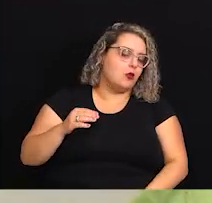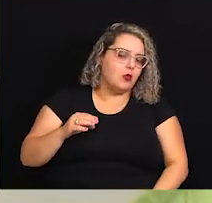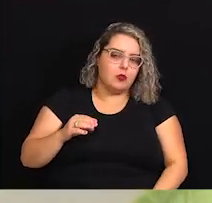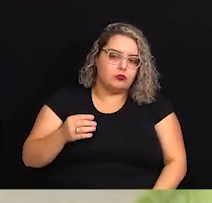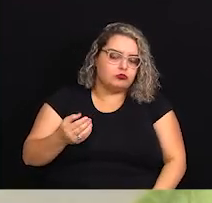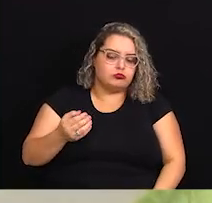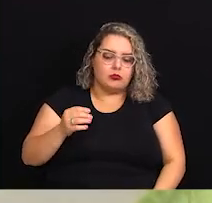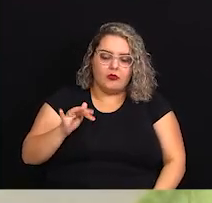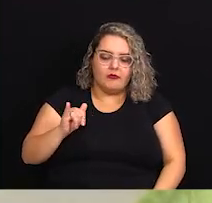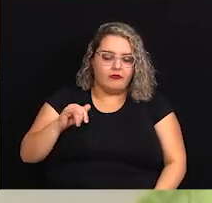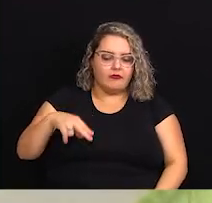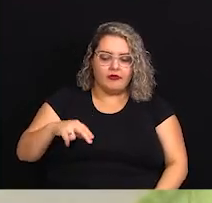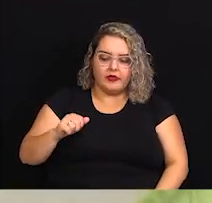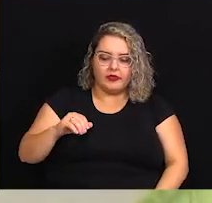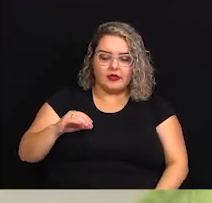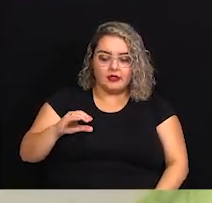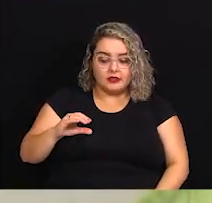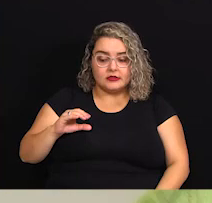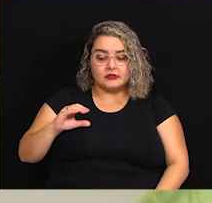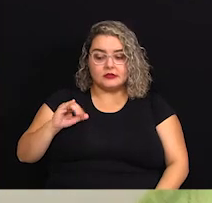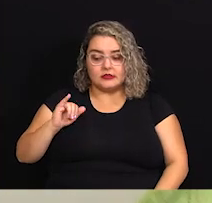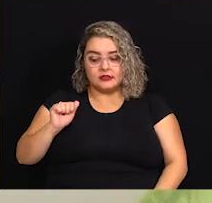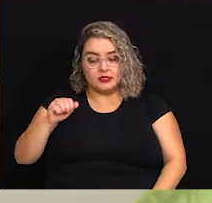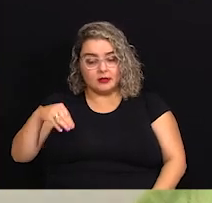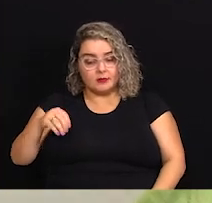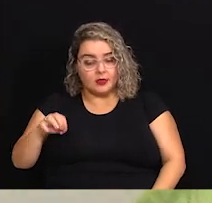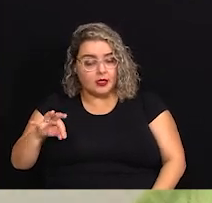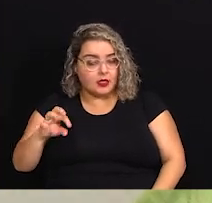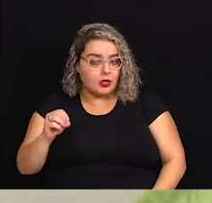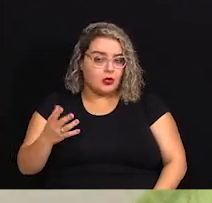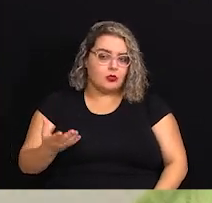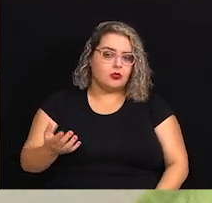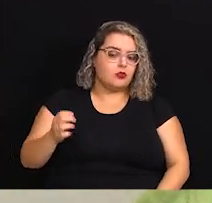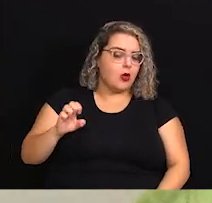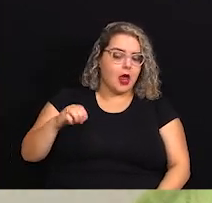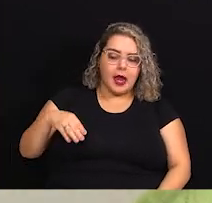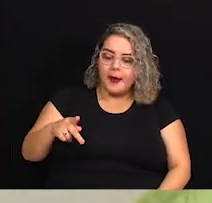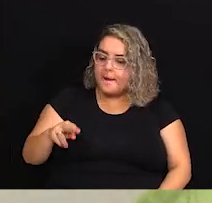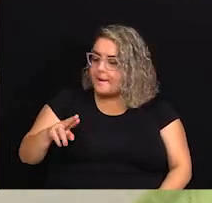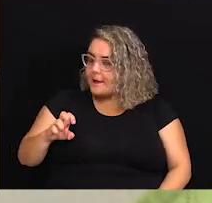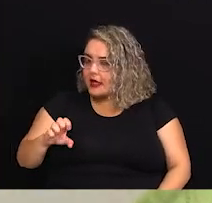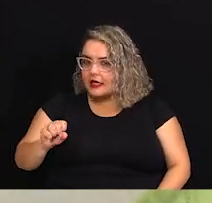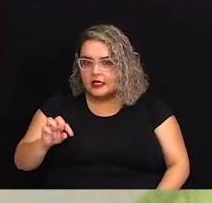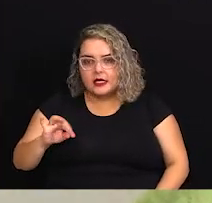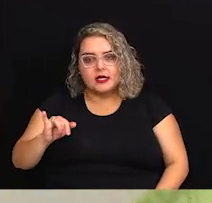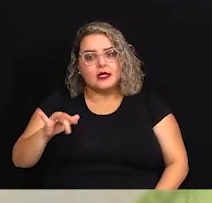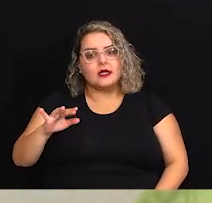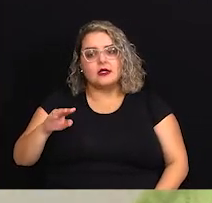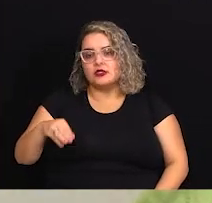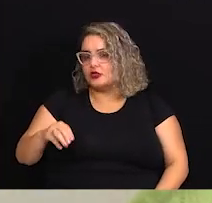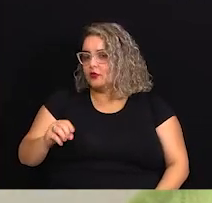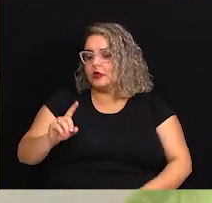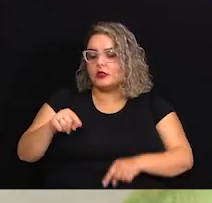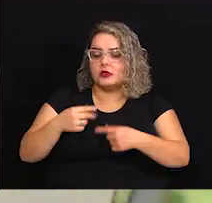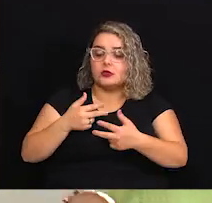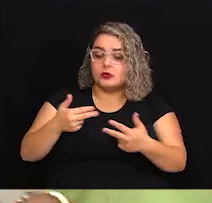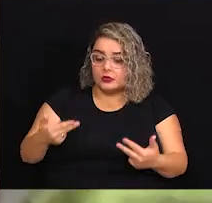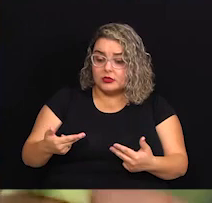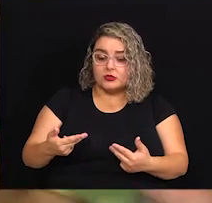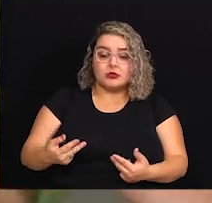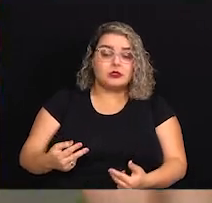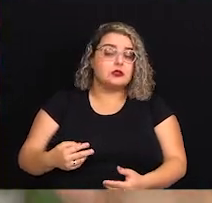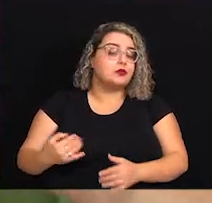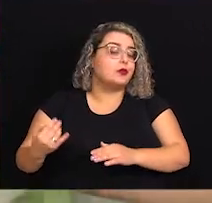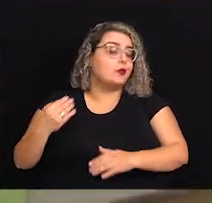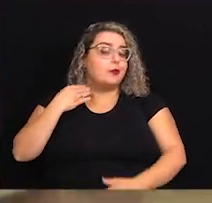esse financiamento. Então, isso são motivos que o banco pode se negar a dar o empréstimo para o consumidor. São muitas